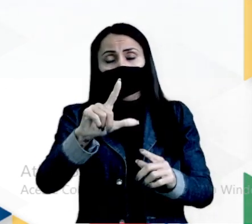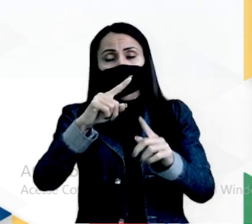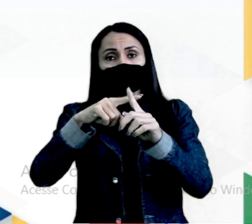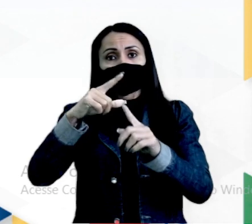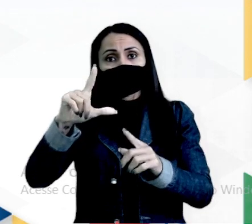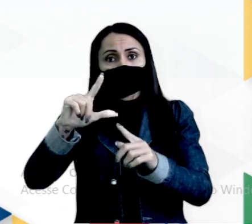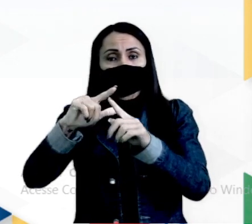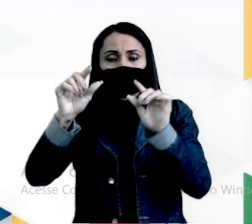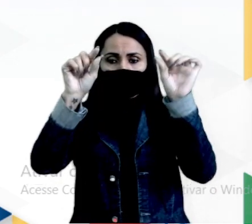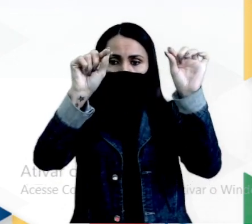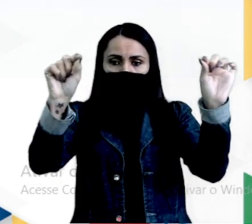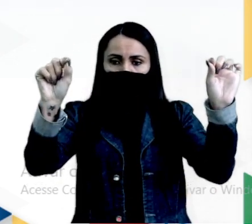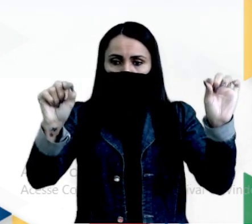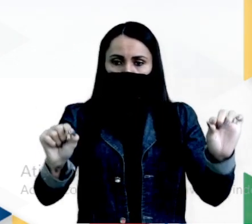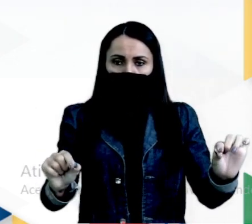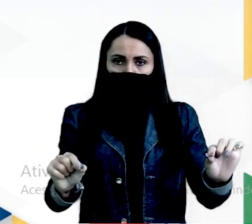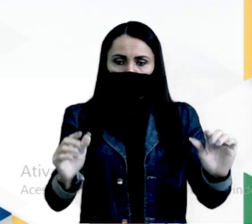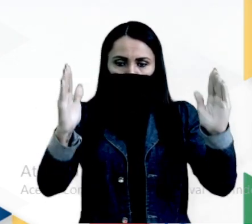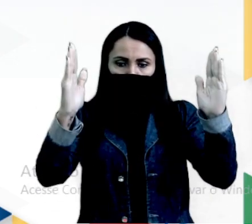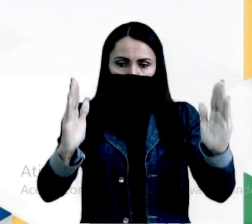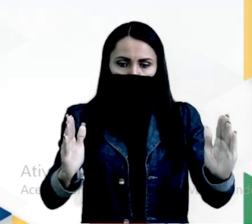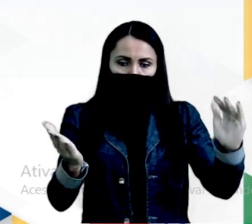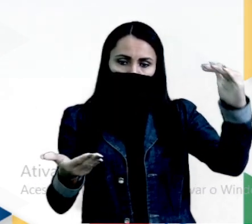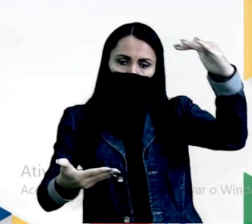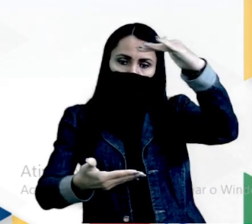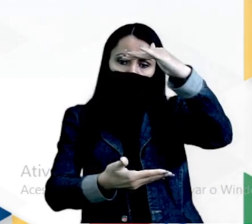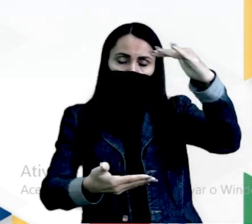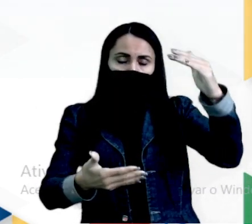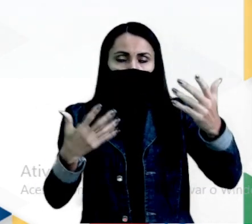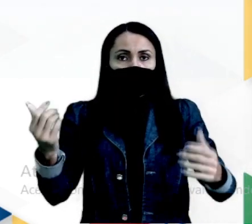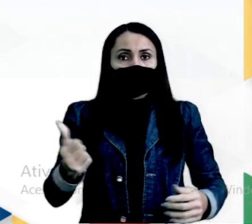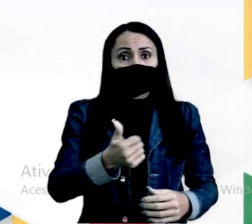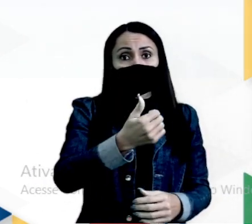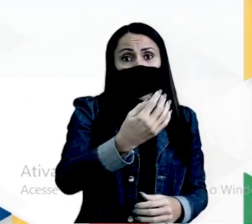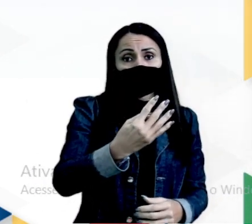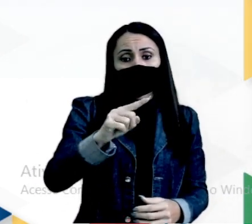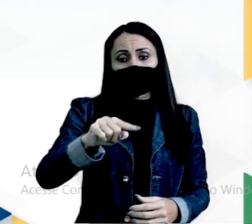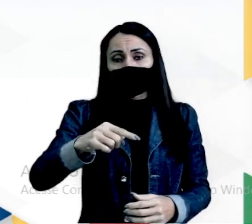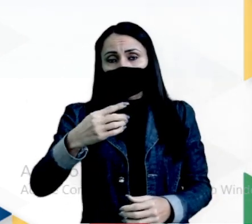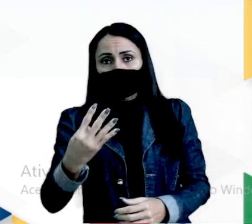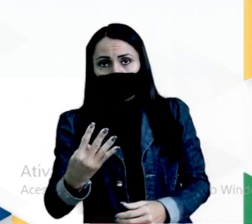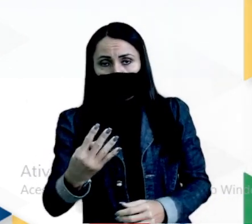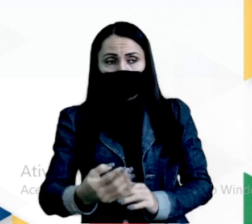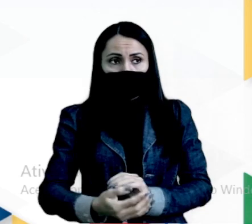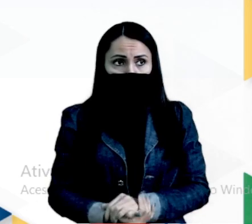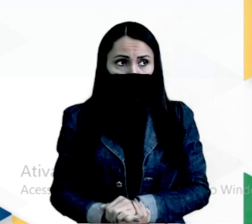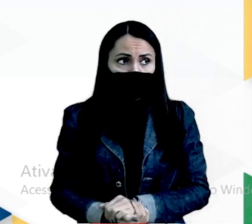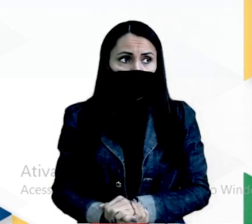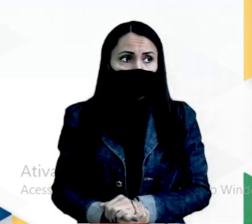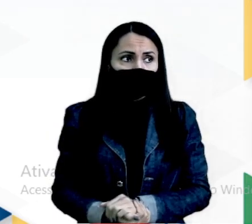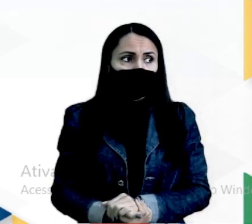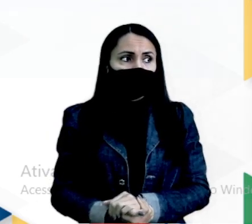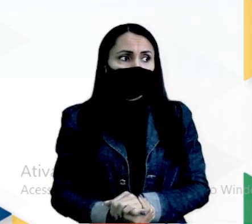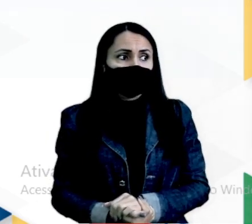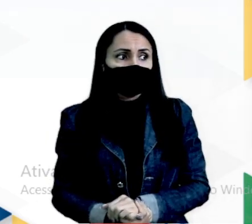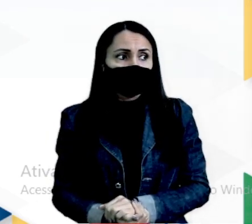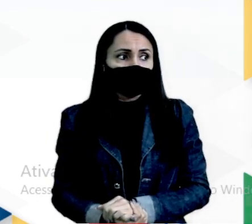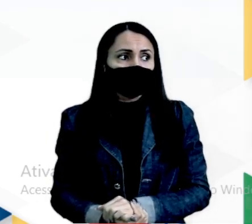bom? Que é o lado. Então eu vou ter, o perímetro é 14,4. Ora, se o perímetro de um quadrado